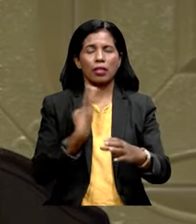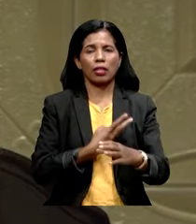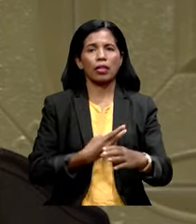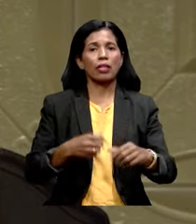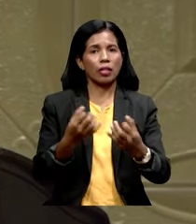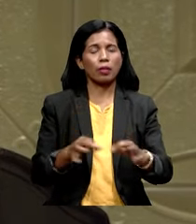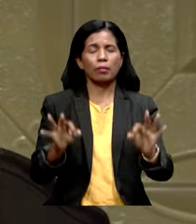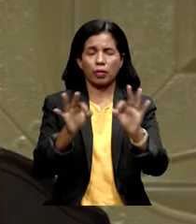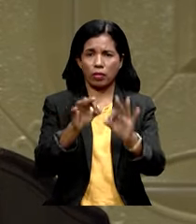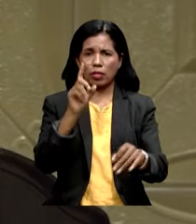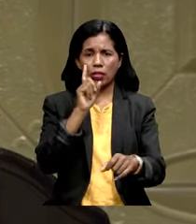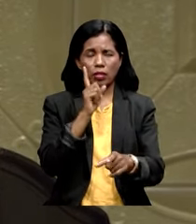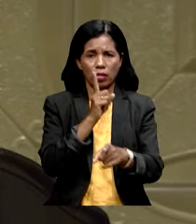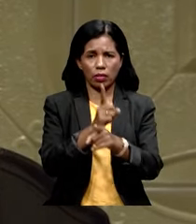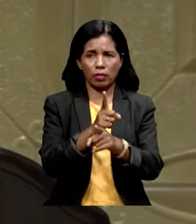importante temas,